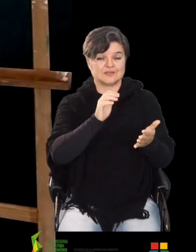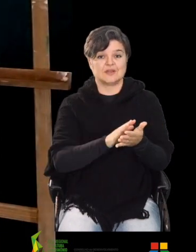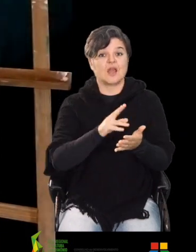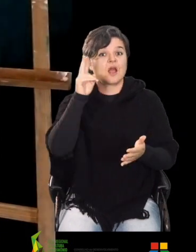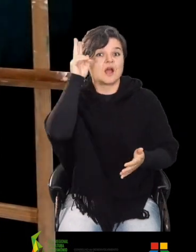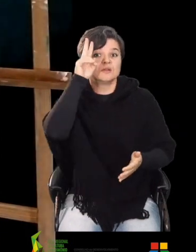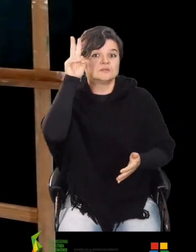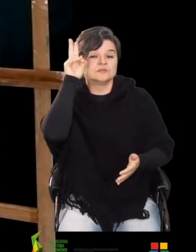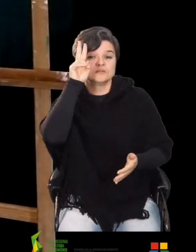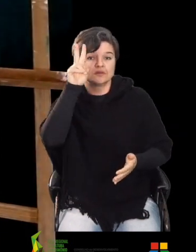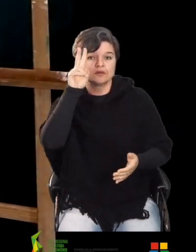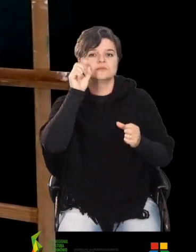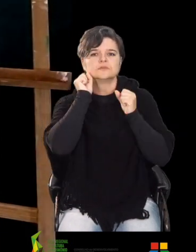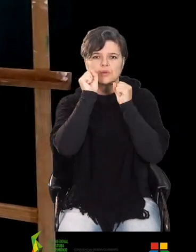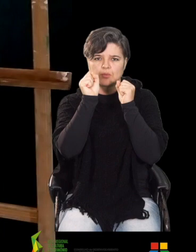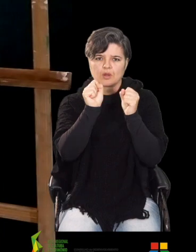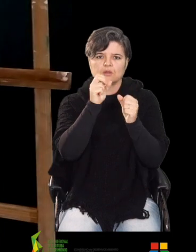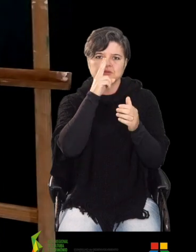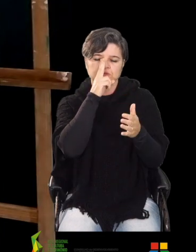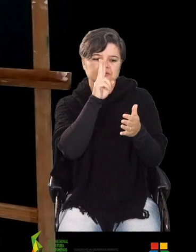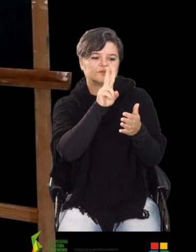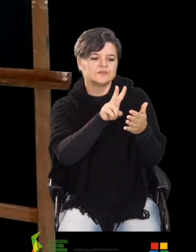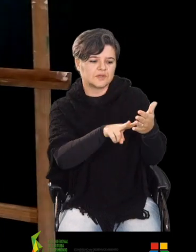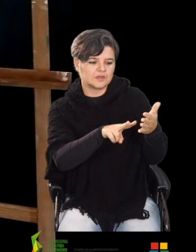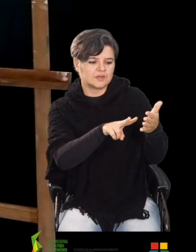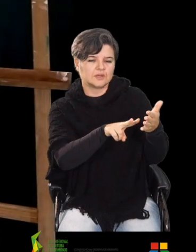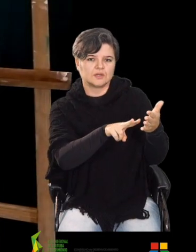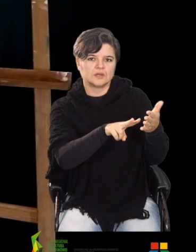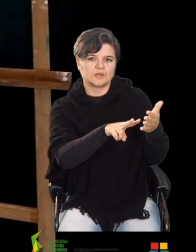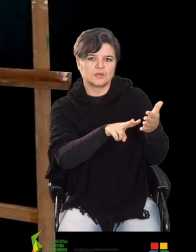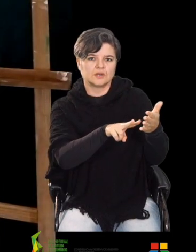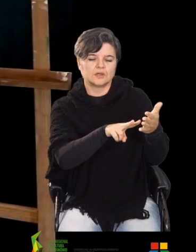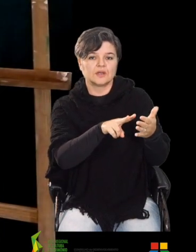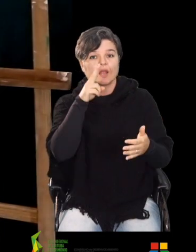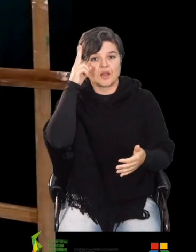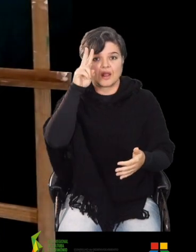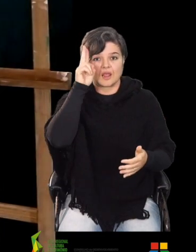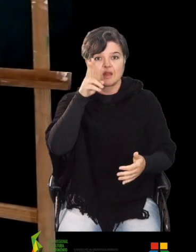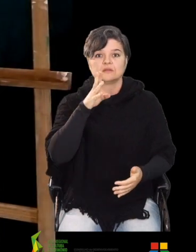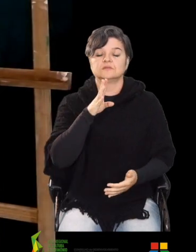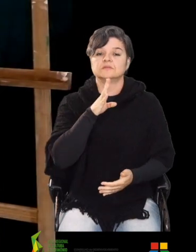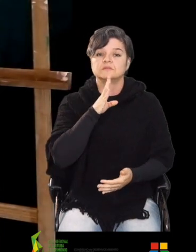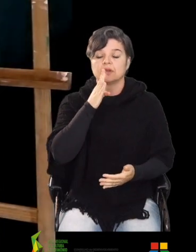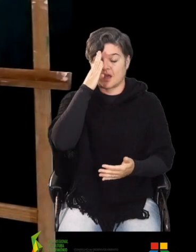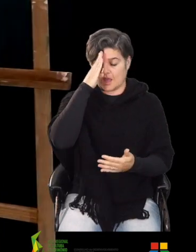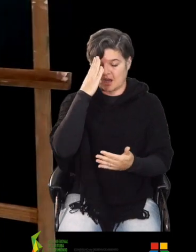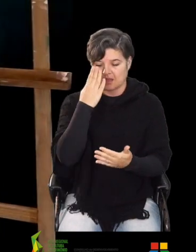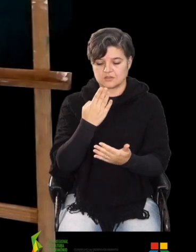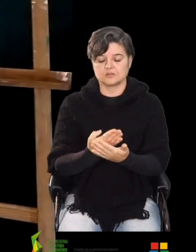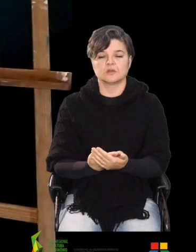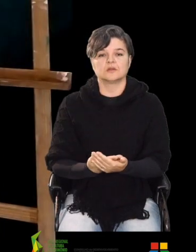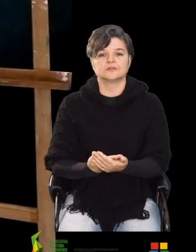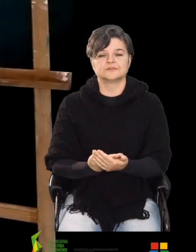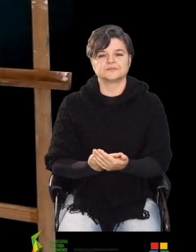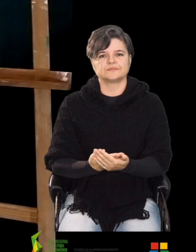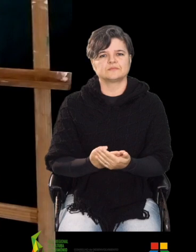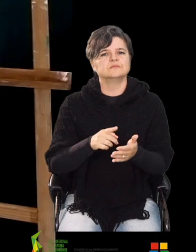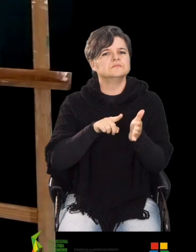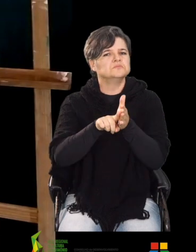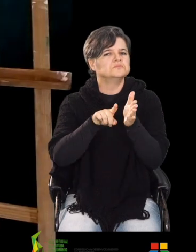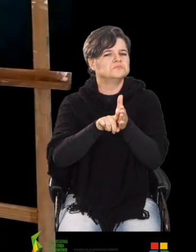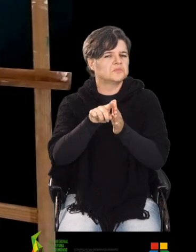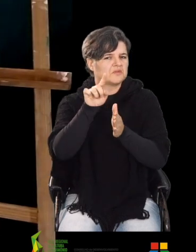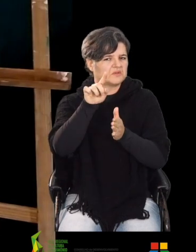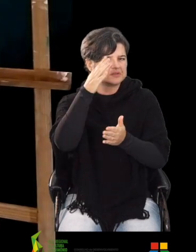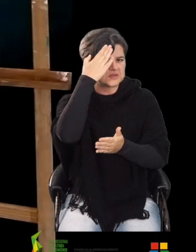só poderá enxergar que na história acreditar me diga uma coisa